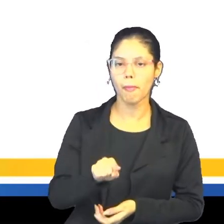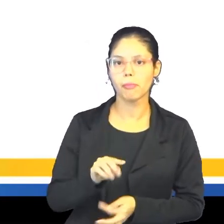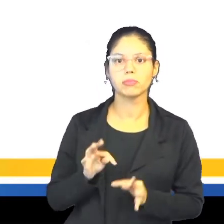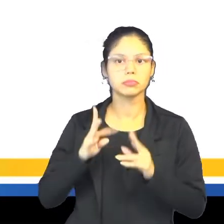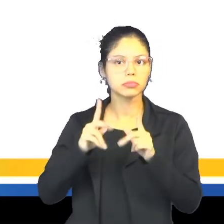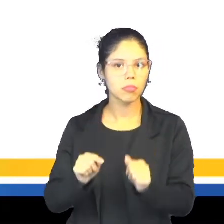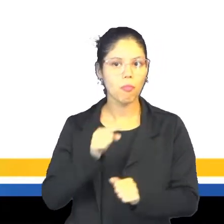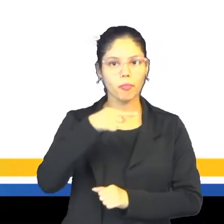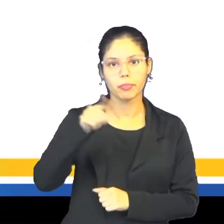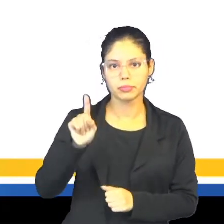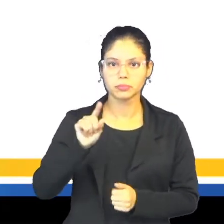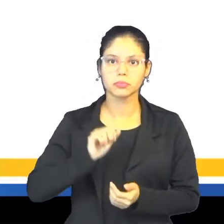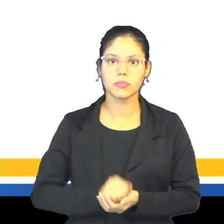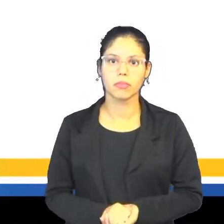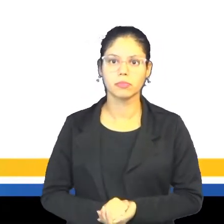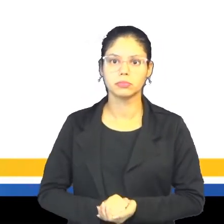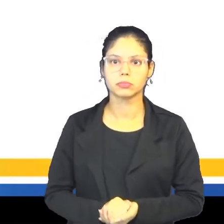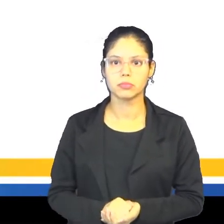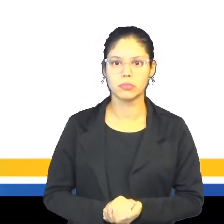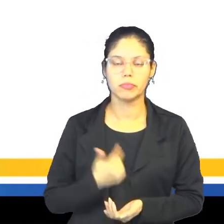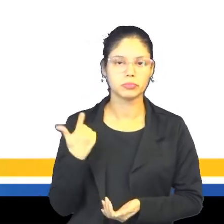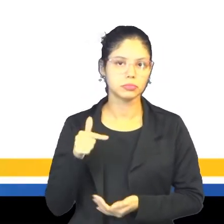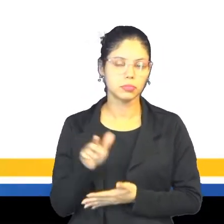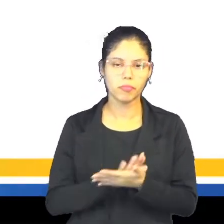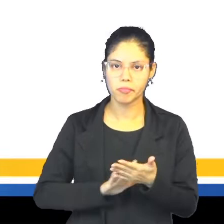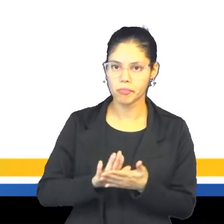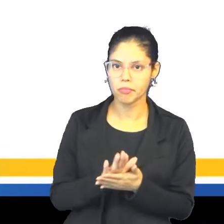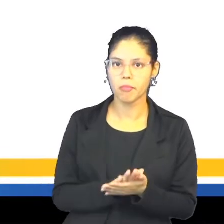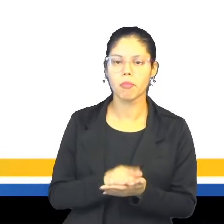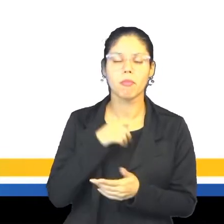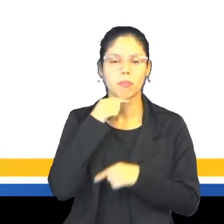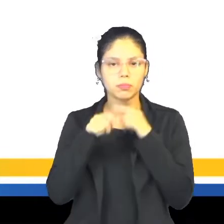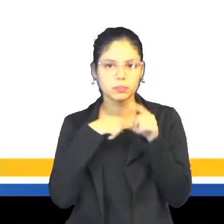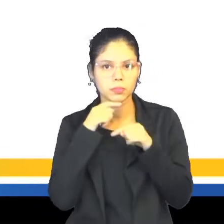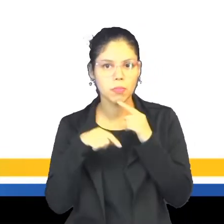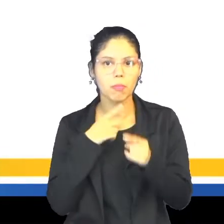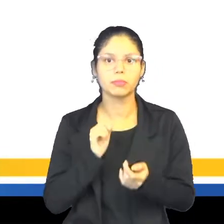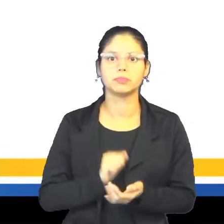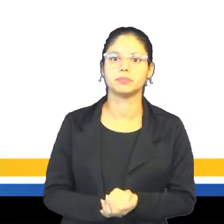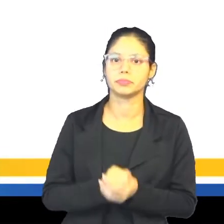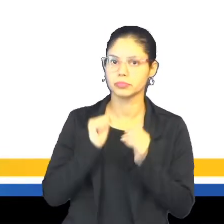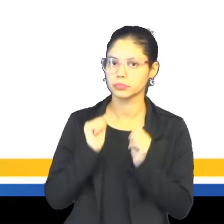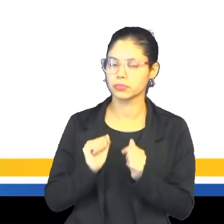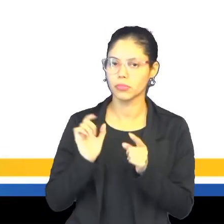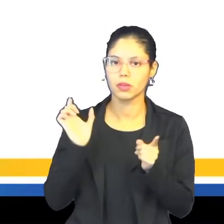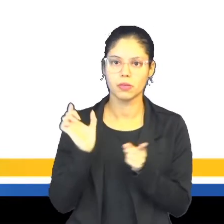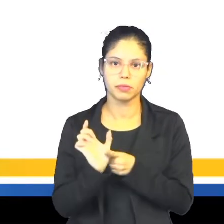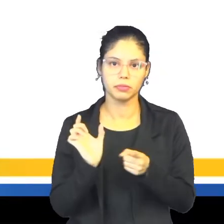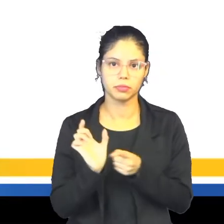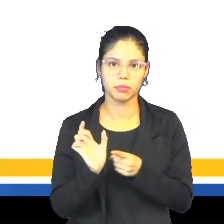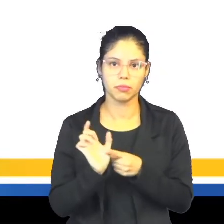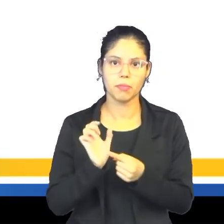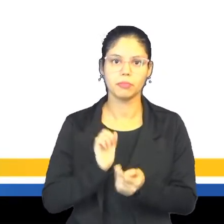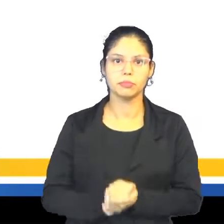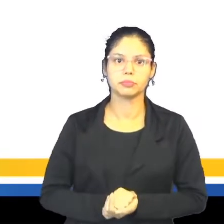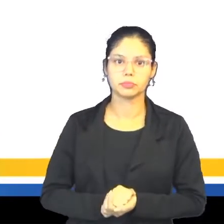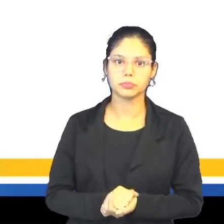todos acentuados, tá? Então não há a menor sombra de dúvida que essas palavras são pronomes interrogativos.